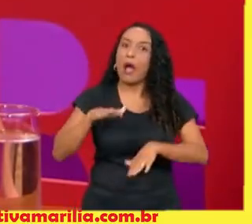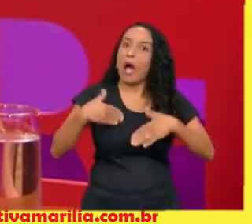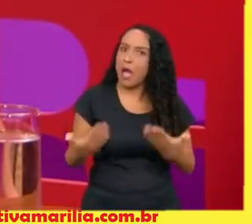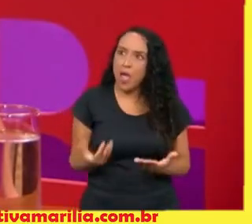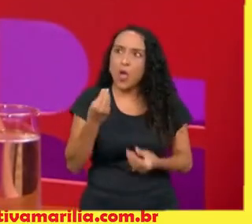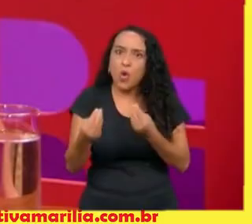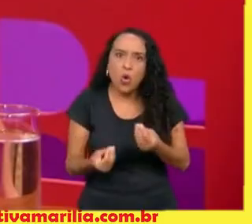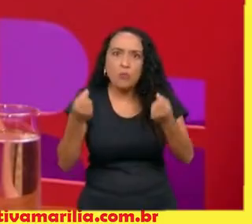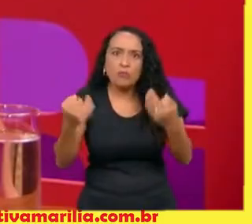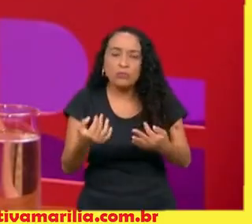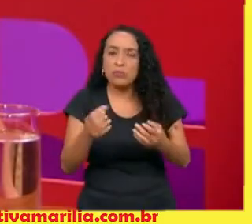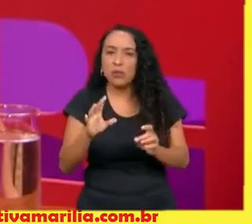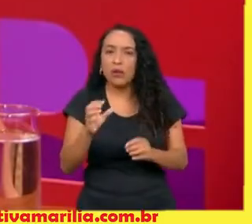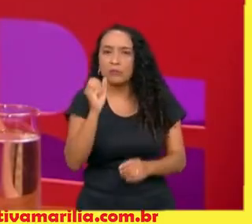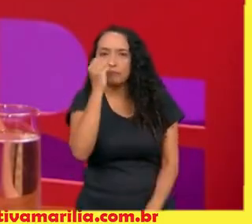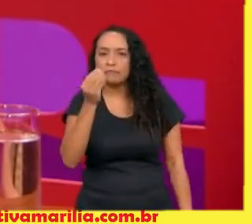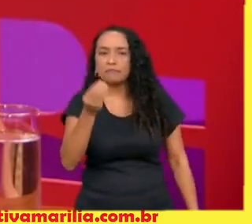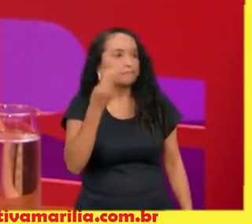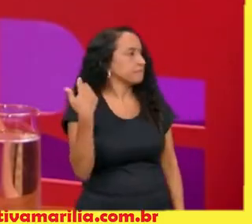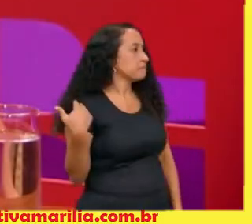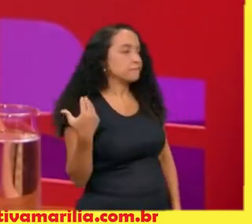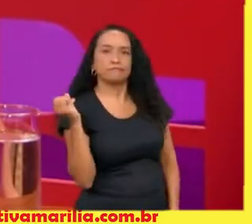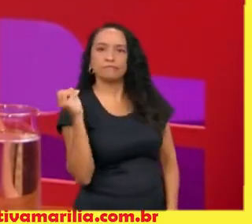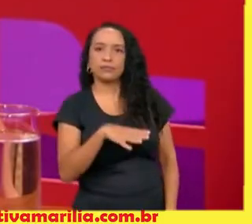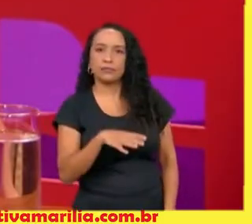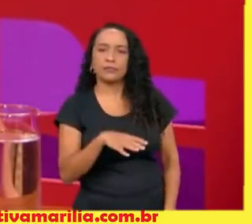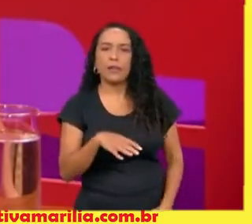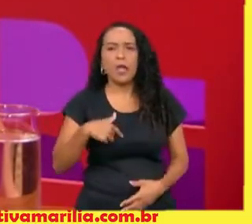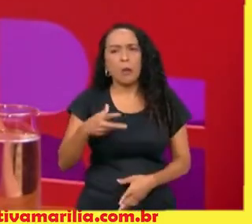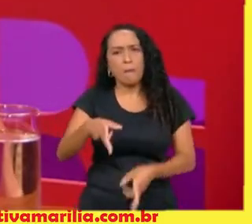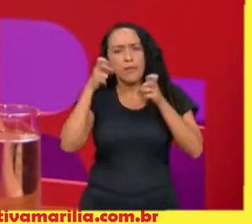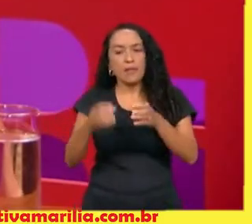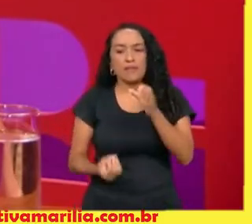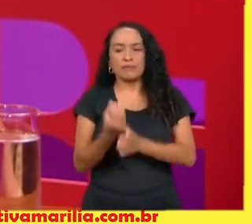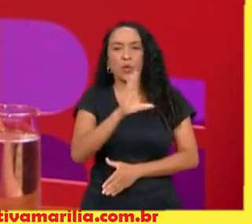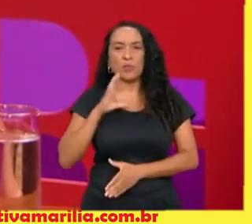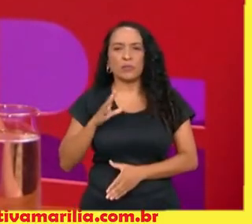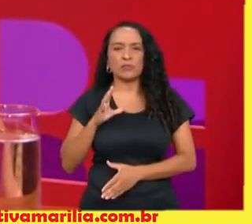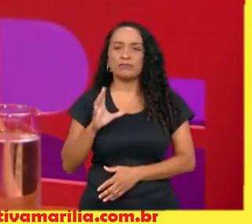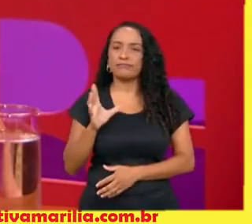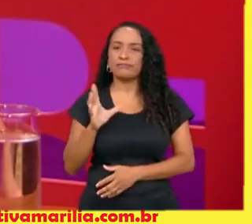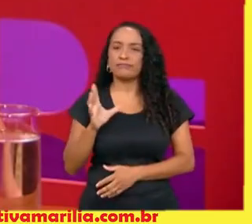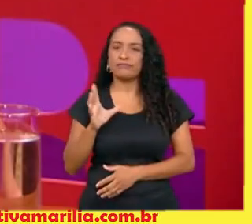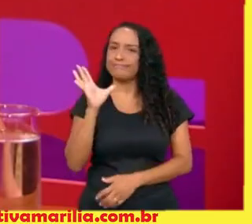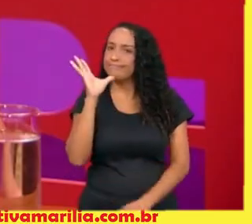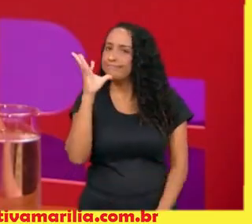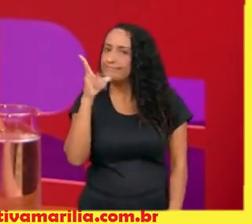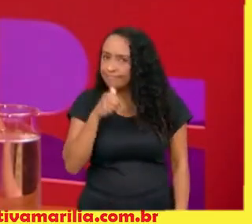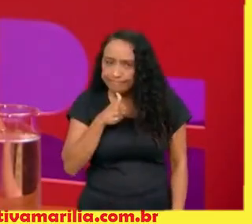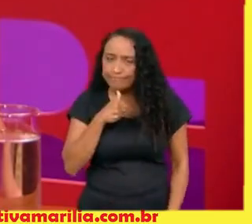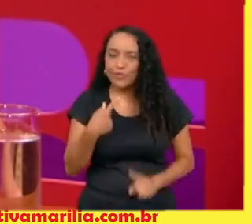foi? Virava as costas e ia embora. Eu percebi que a criação da comissão tão tarde, porque nenhum outro presidente teve